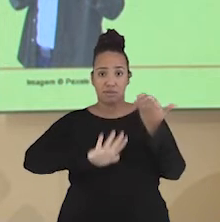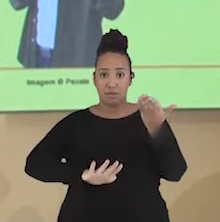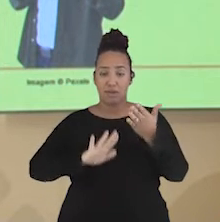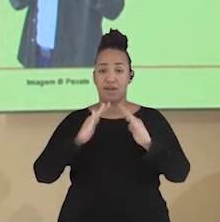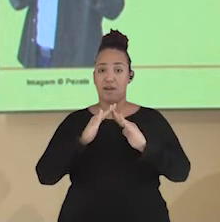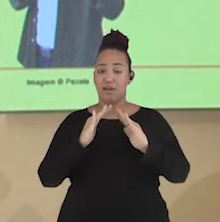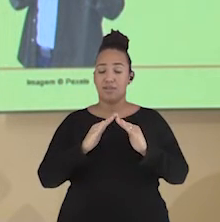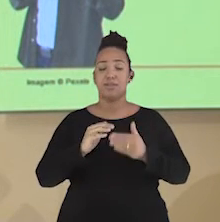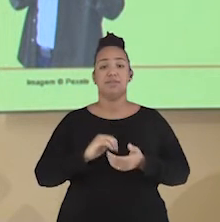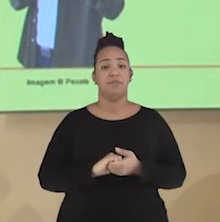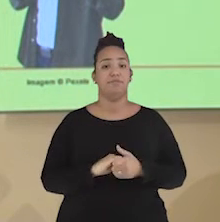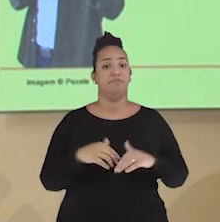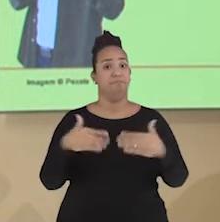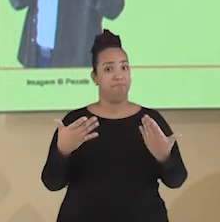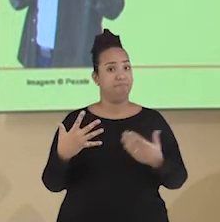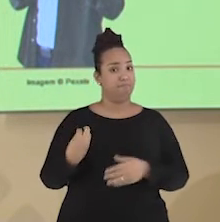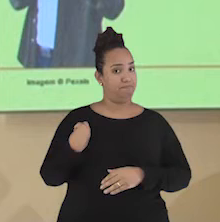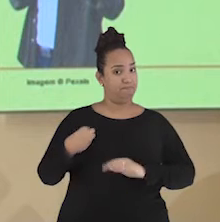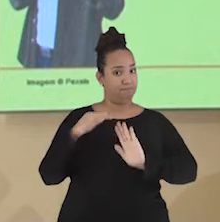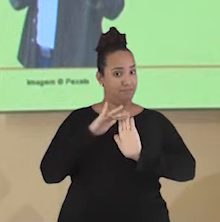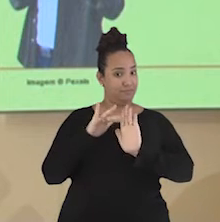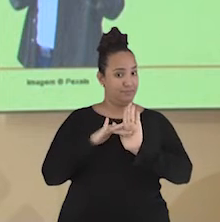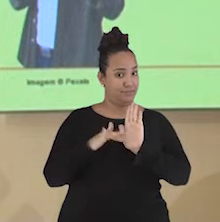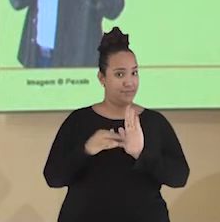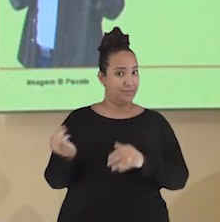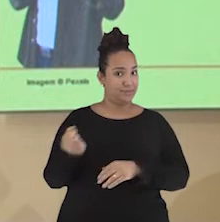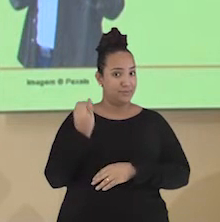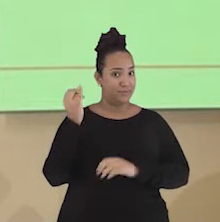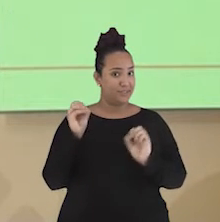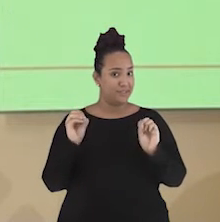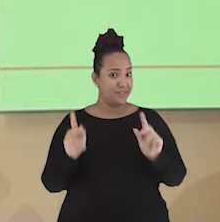Então não deixe de registrar sua presença nessa aula, viu?